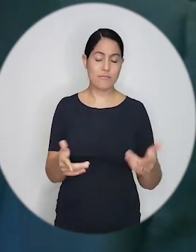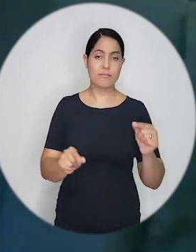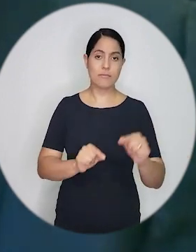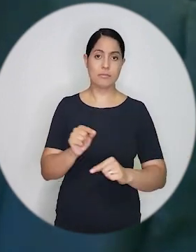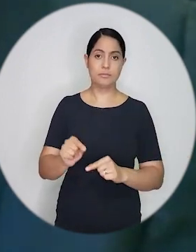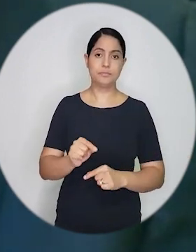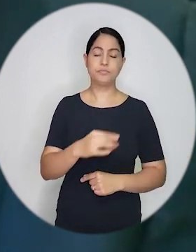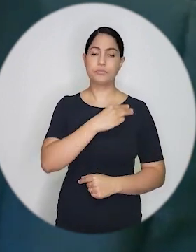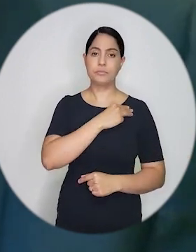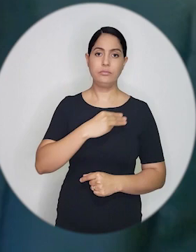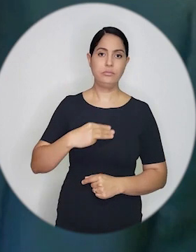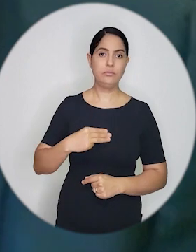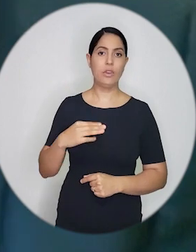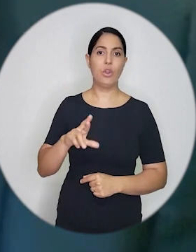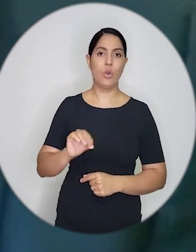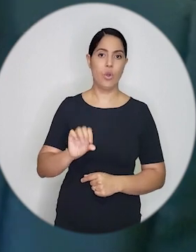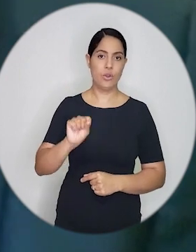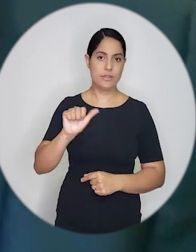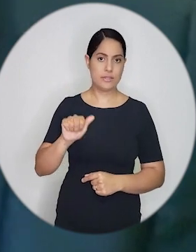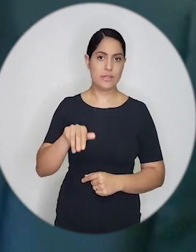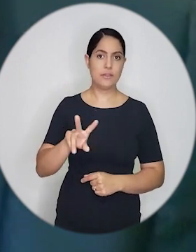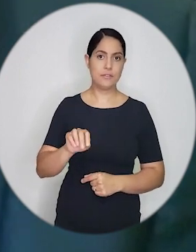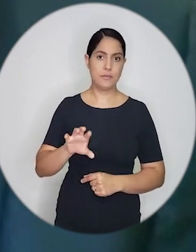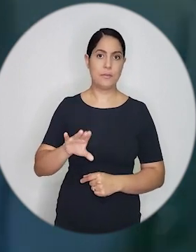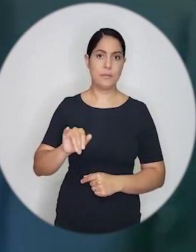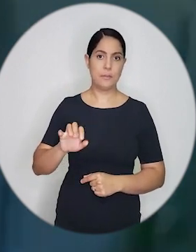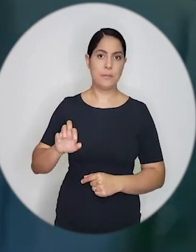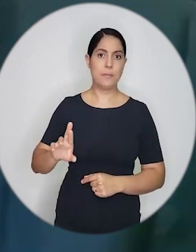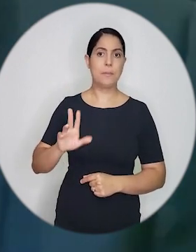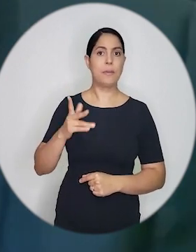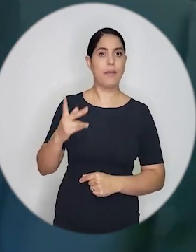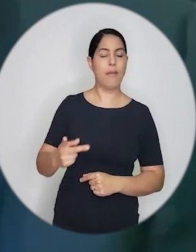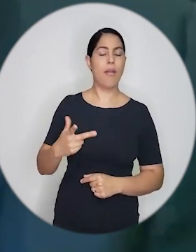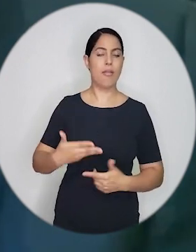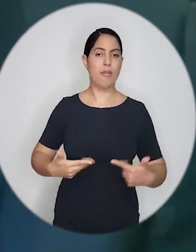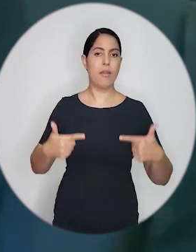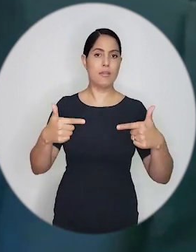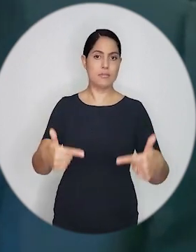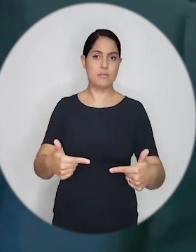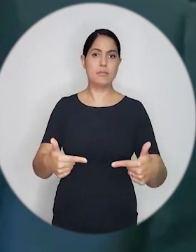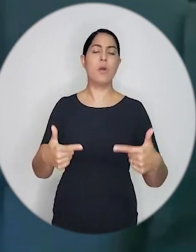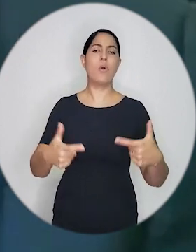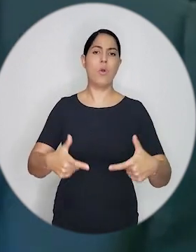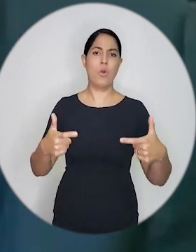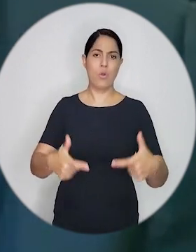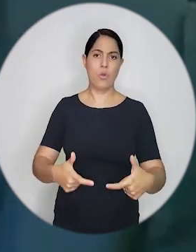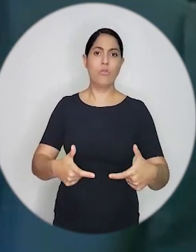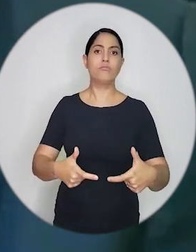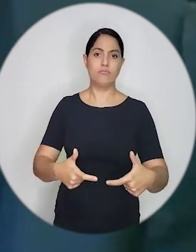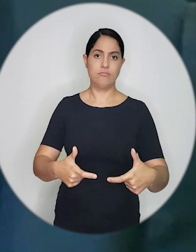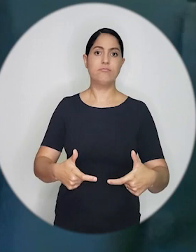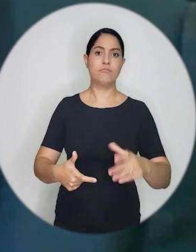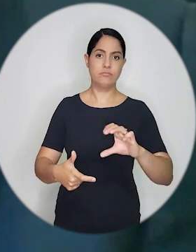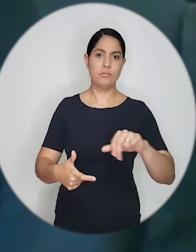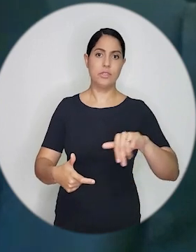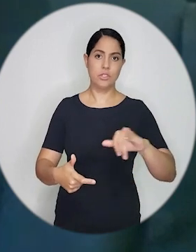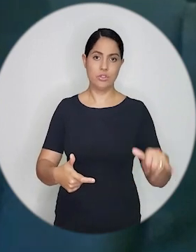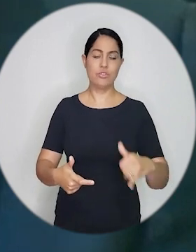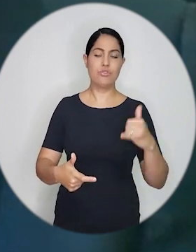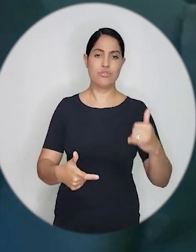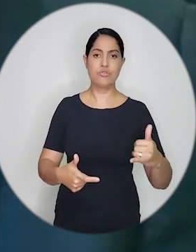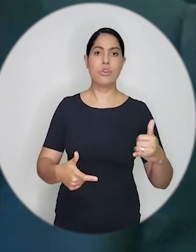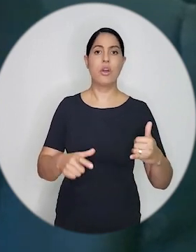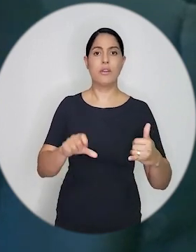e aprimorado. Agora, com a ministra Rosa Weber, à frente do Poder Judiciário Nacional, do